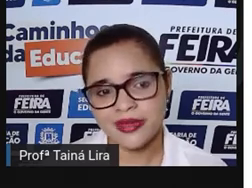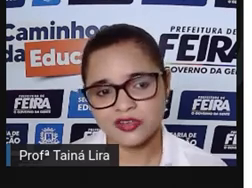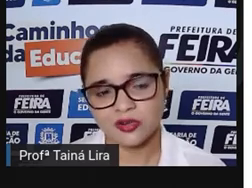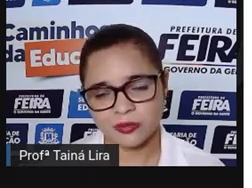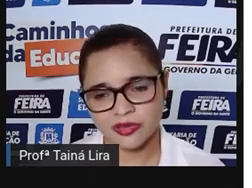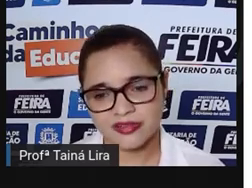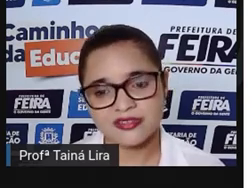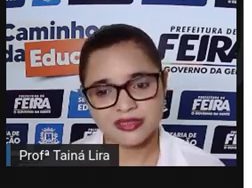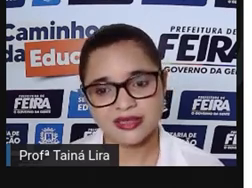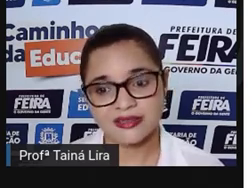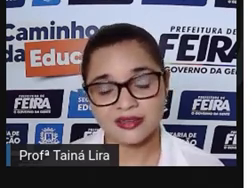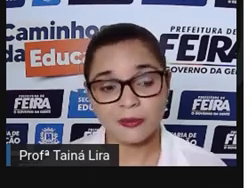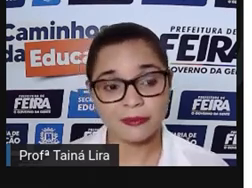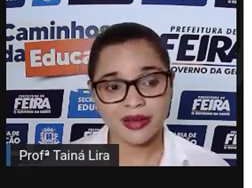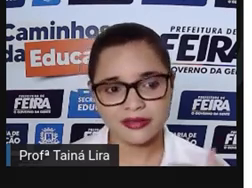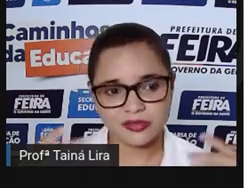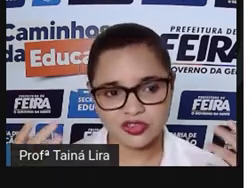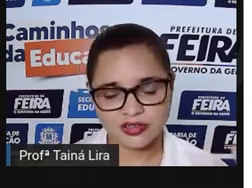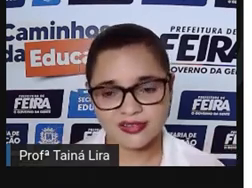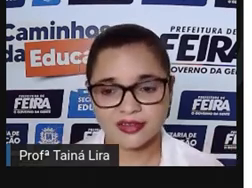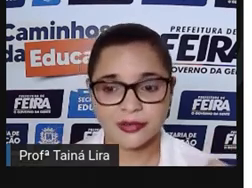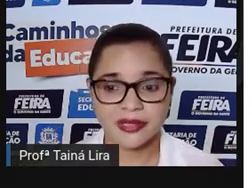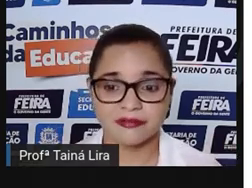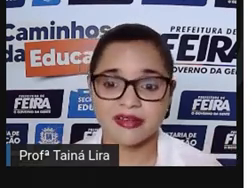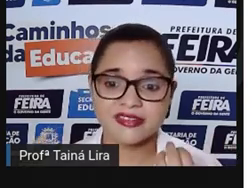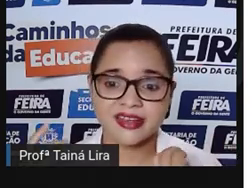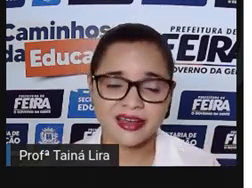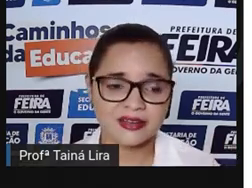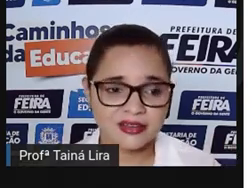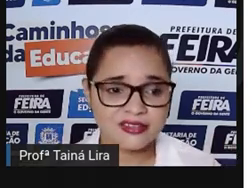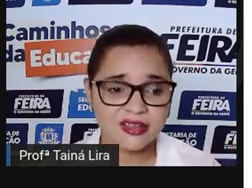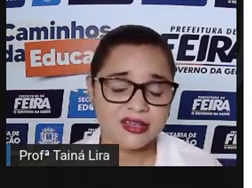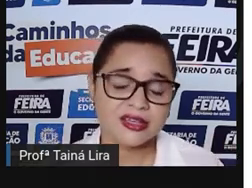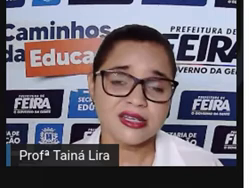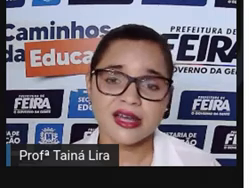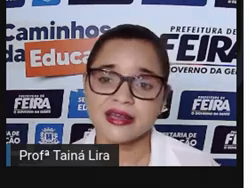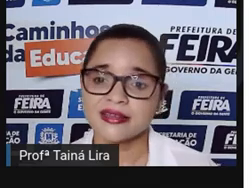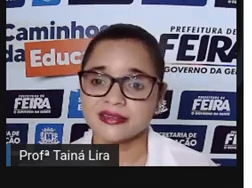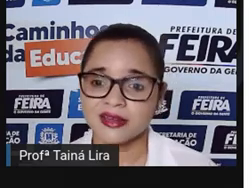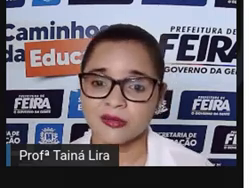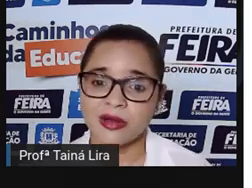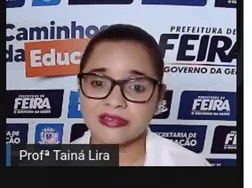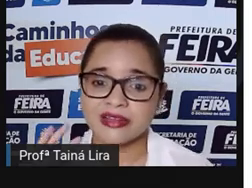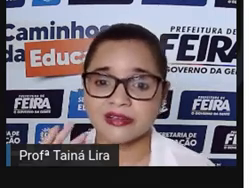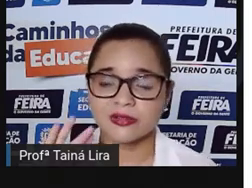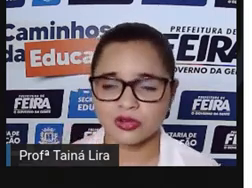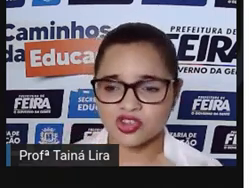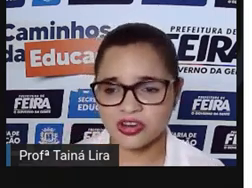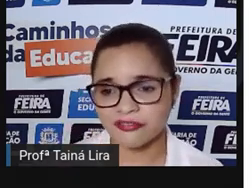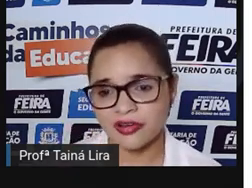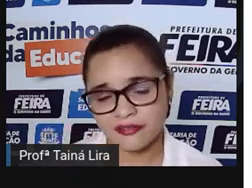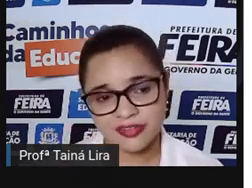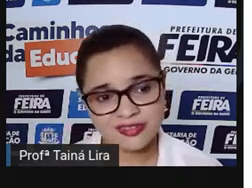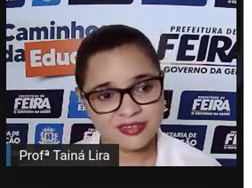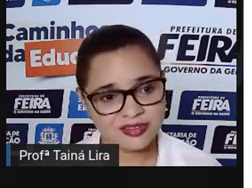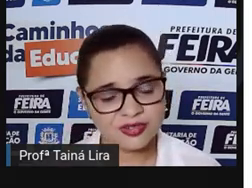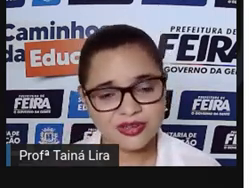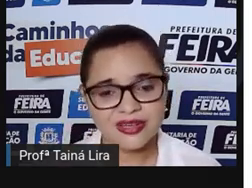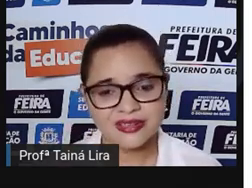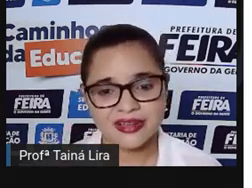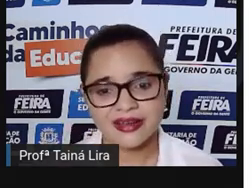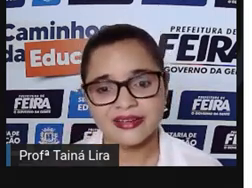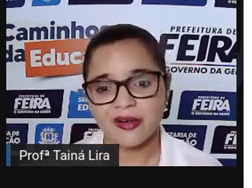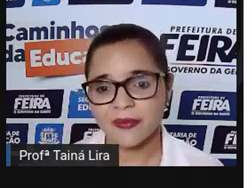o meio de comunicação até então mais utilizado eram as cartas, e aí então a tecnologia foi